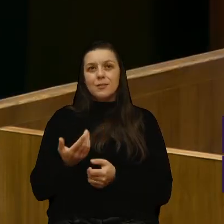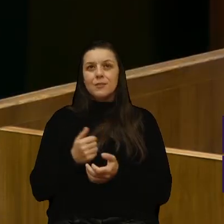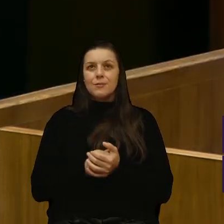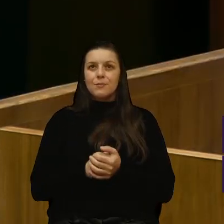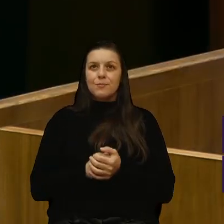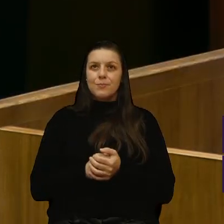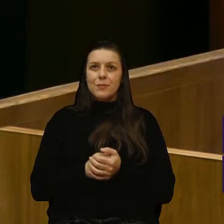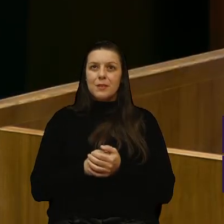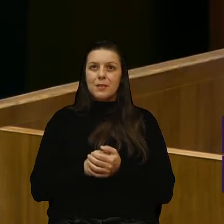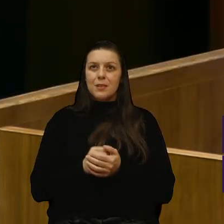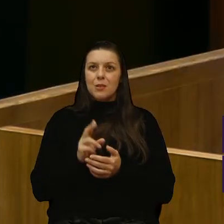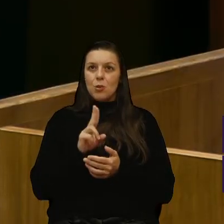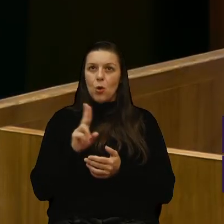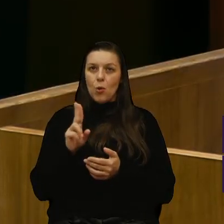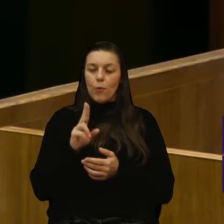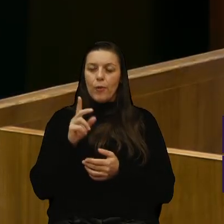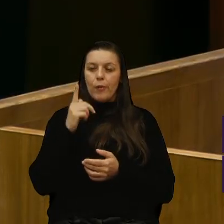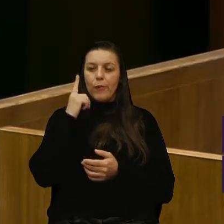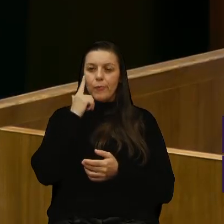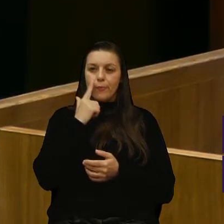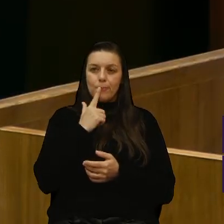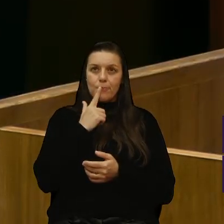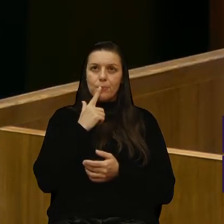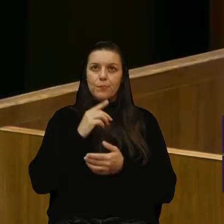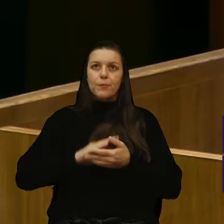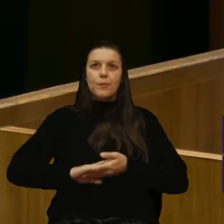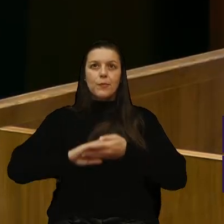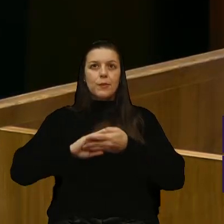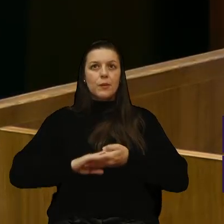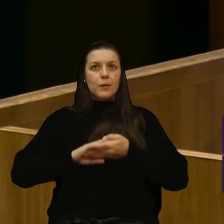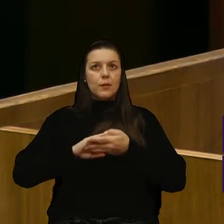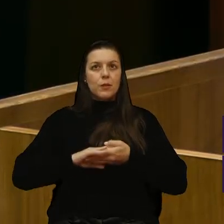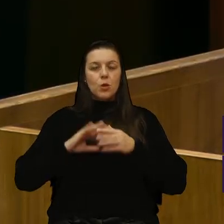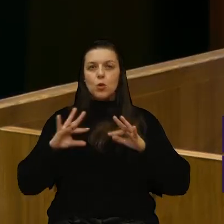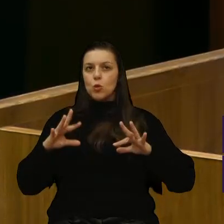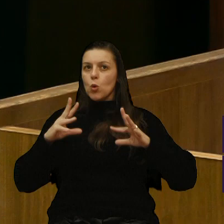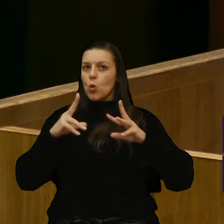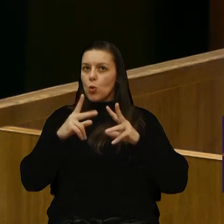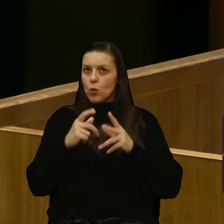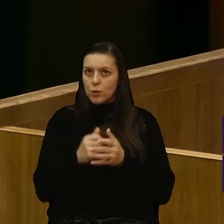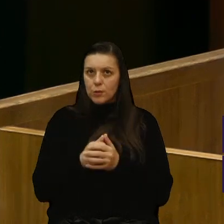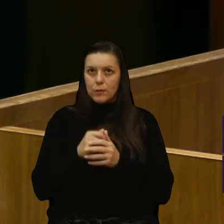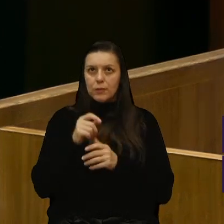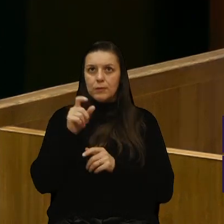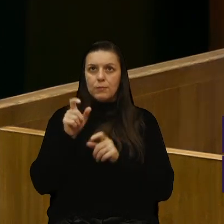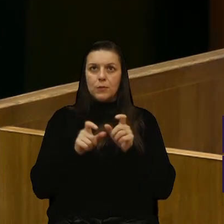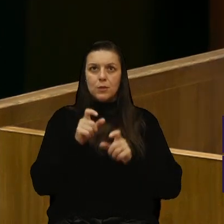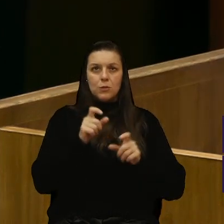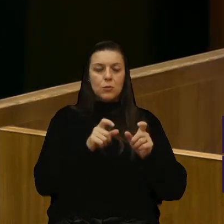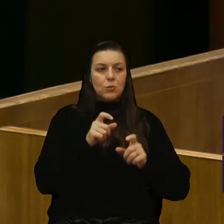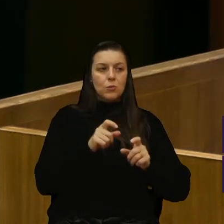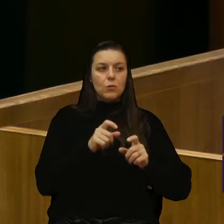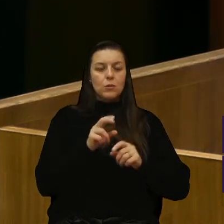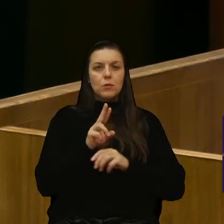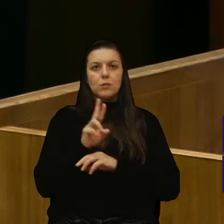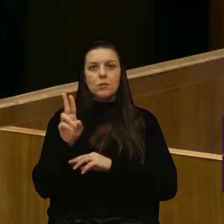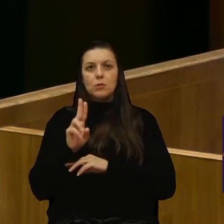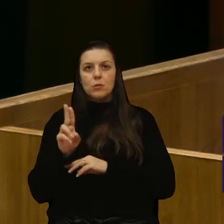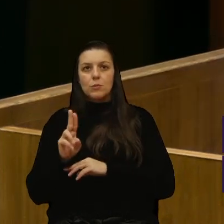Então, em nome do vereador Lucas, eu saúdo cordialmente todas as autoridades que já foram aqui